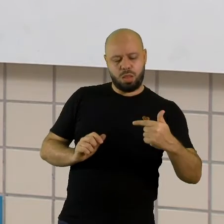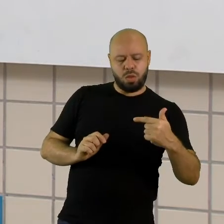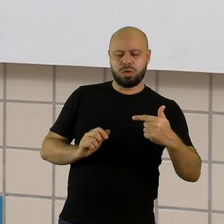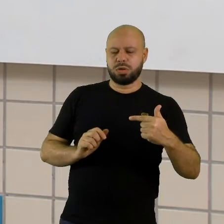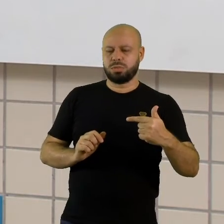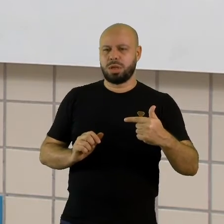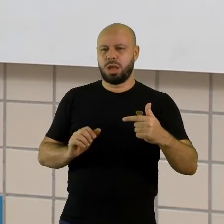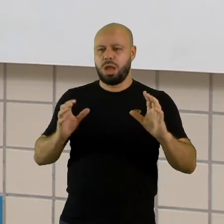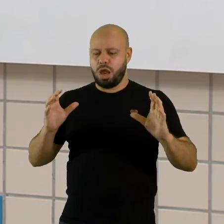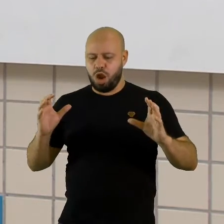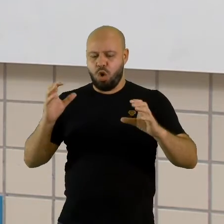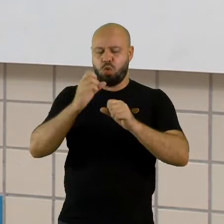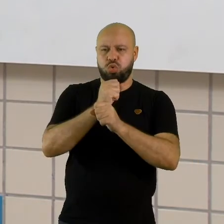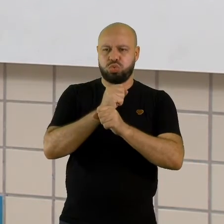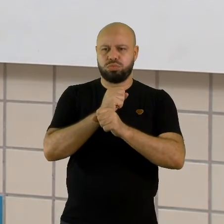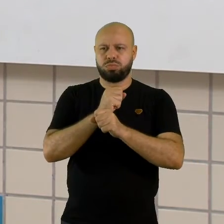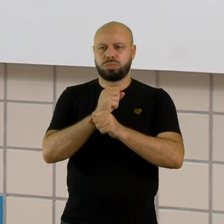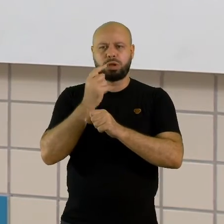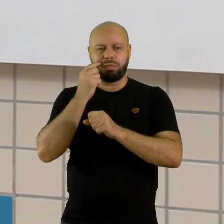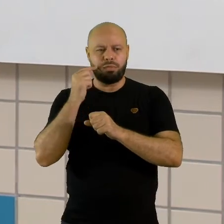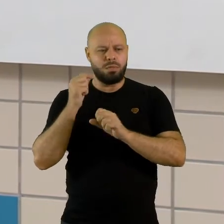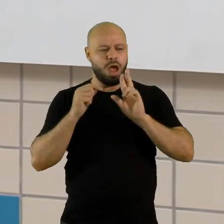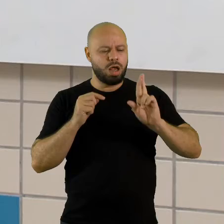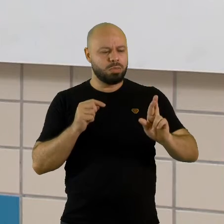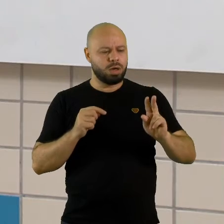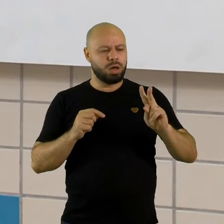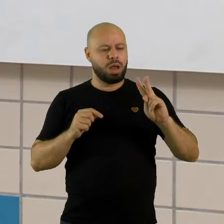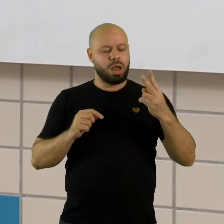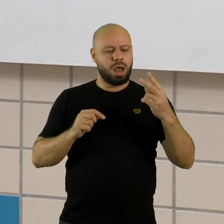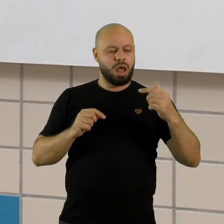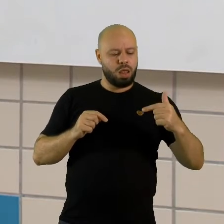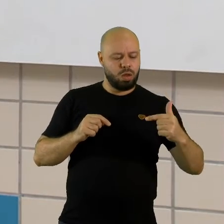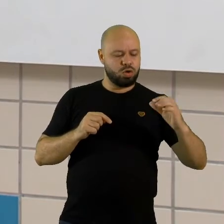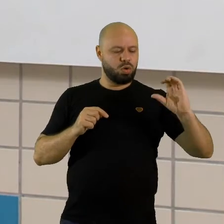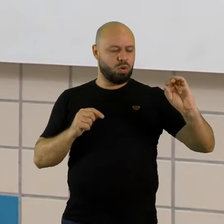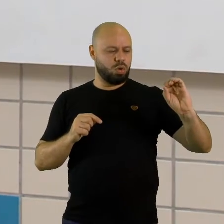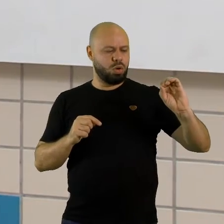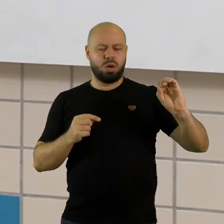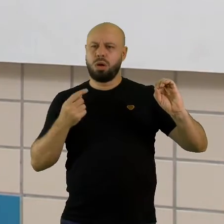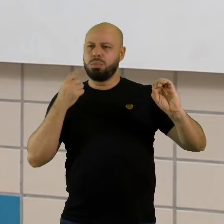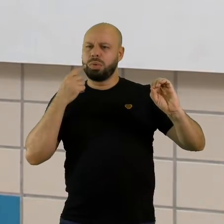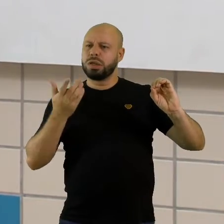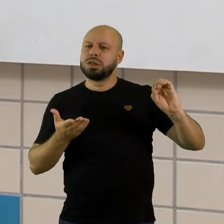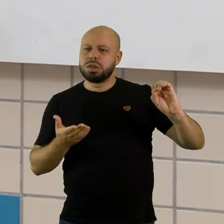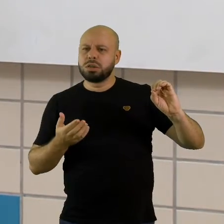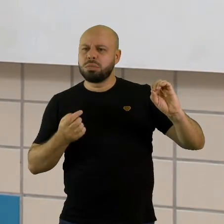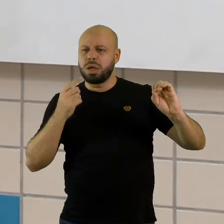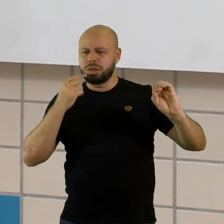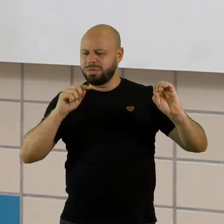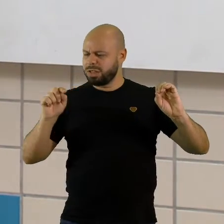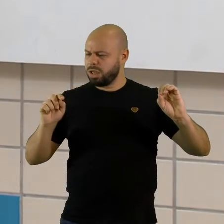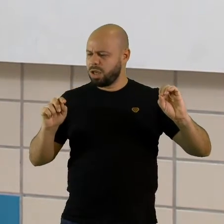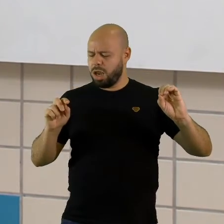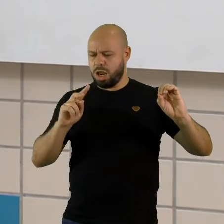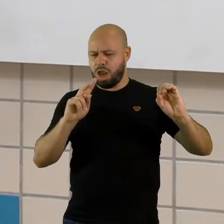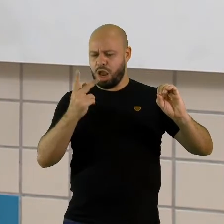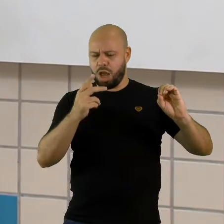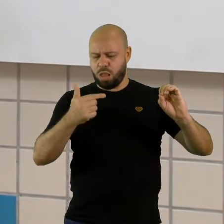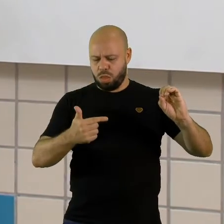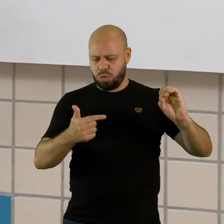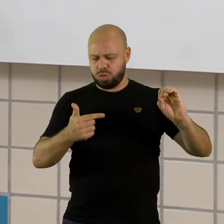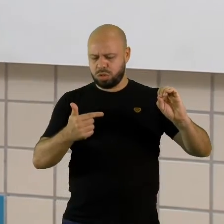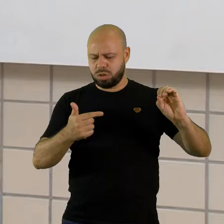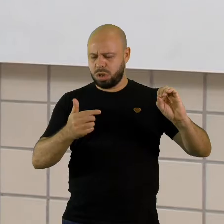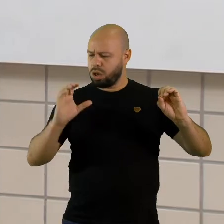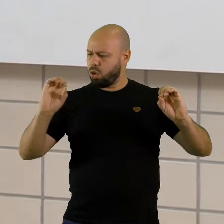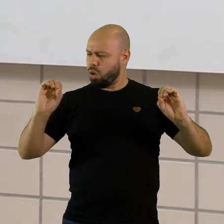de átomos que tem nesse? Não, porque eu vou ter aqui o quê? 2 átomos de hidrogênio e apenas 1 de